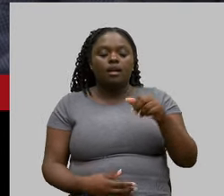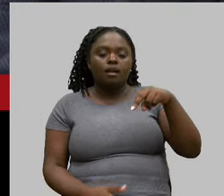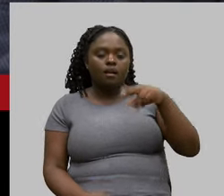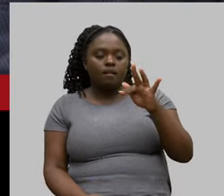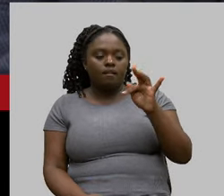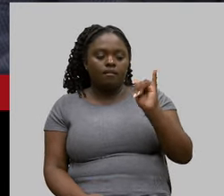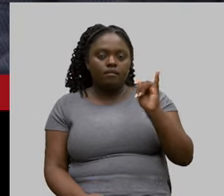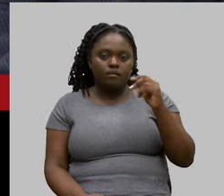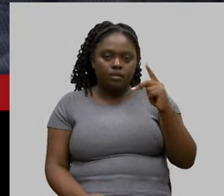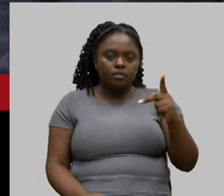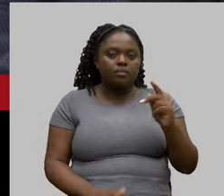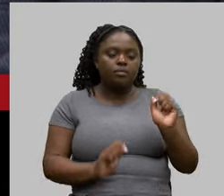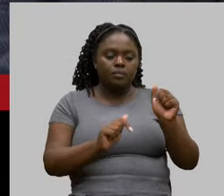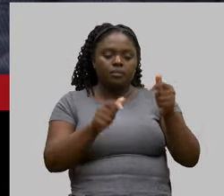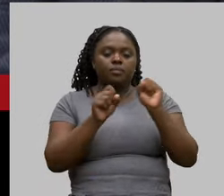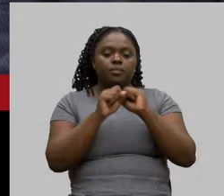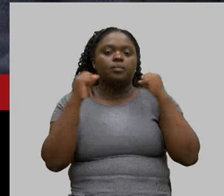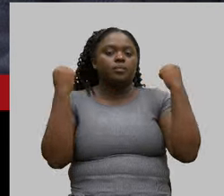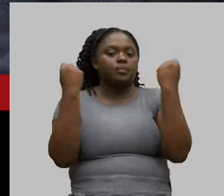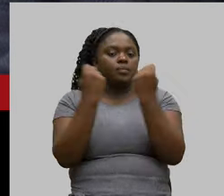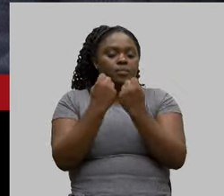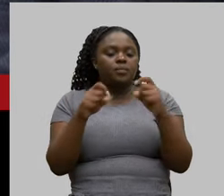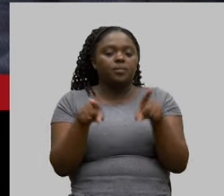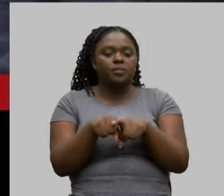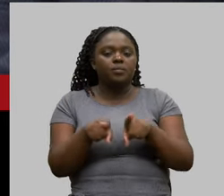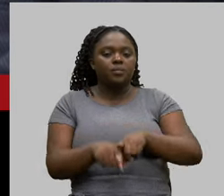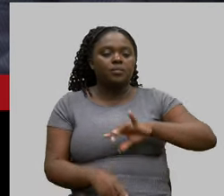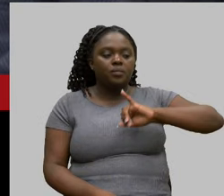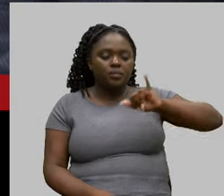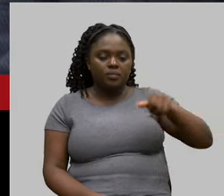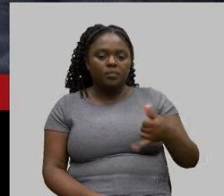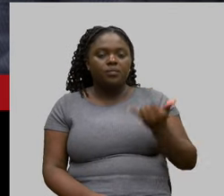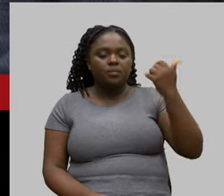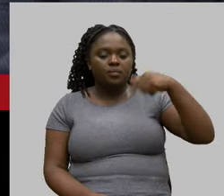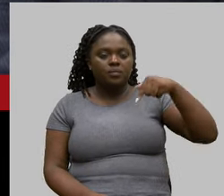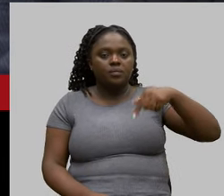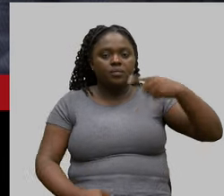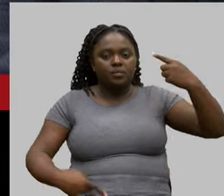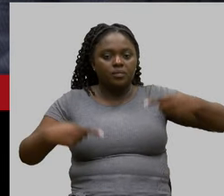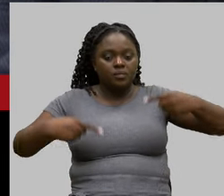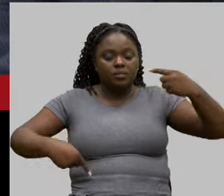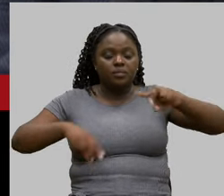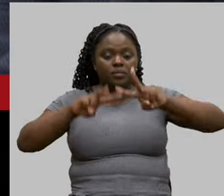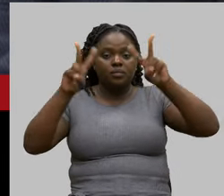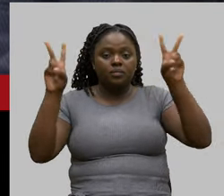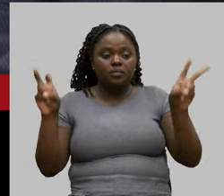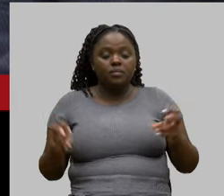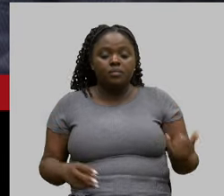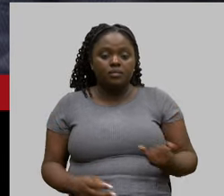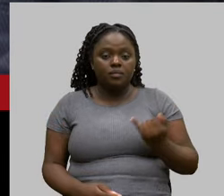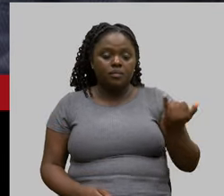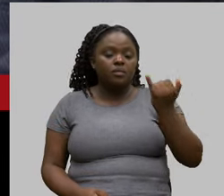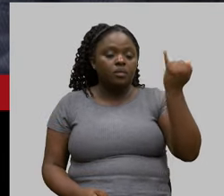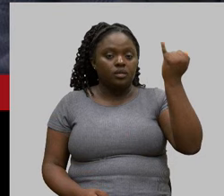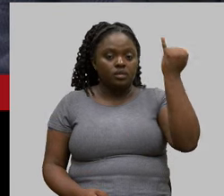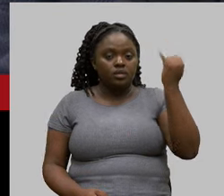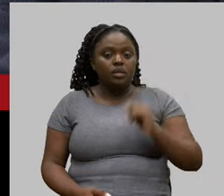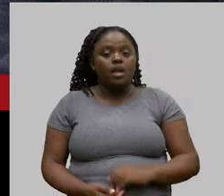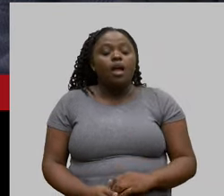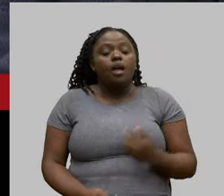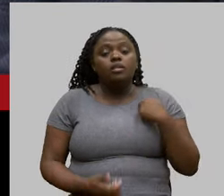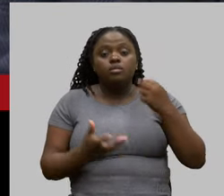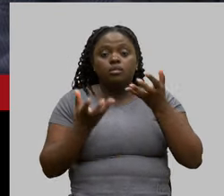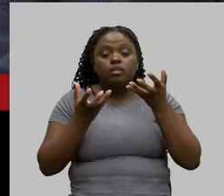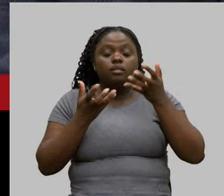pela realização do seminário por essa oportunidade a gente tá discutindo esse tema tão relevante que são os regimes próprios de Previdência Social e eu queria